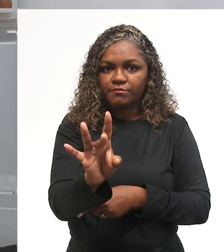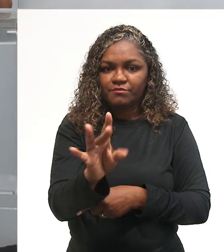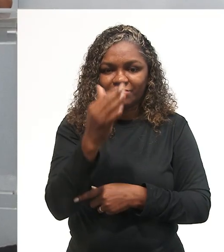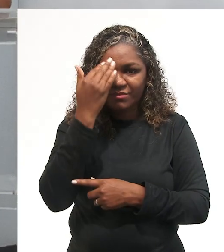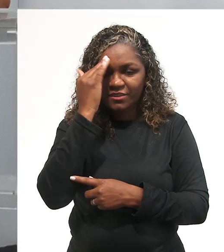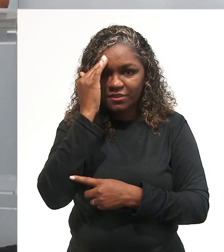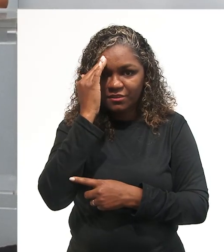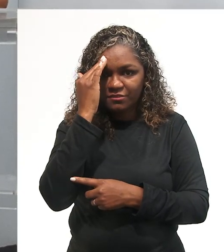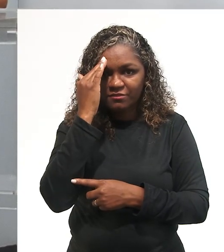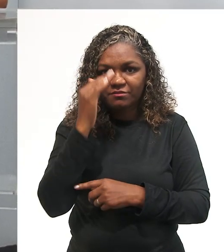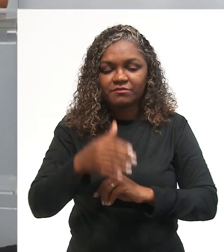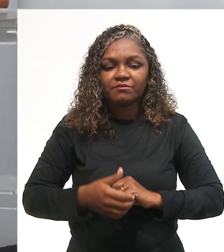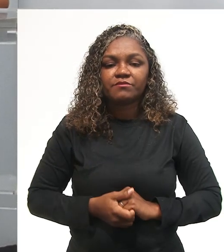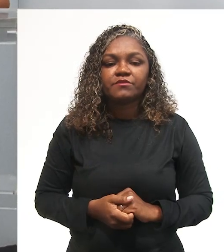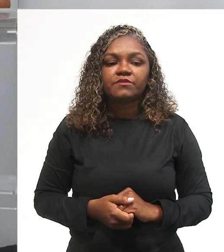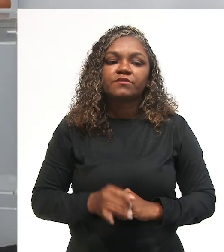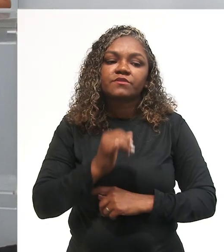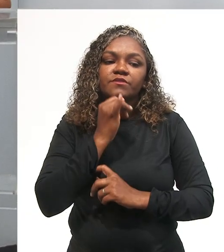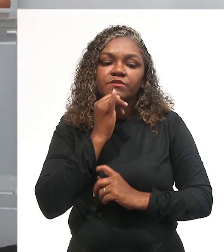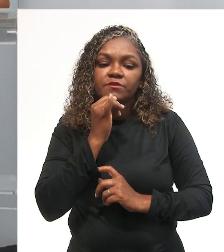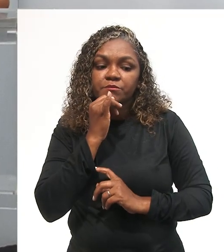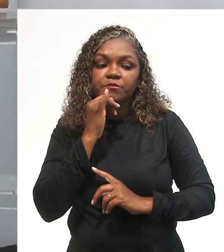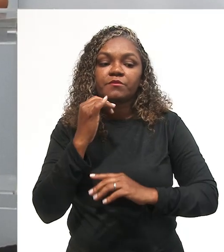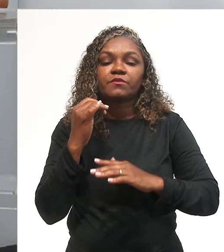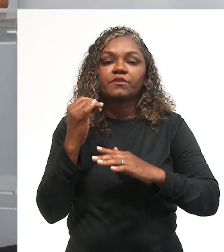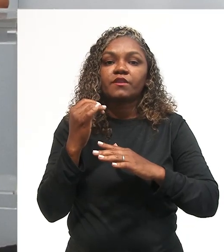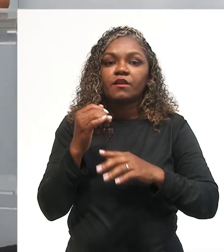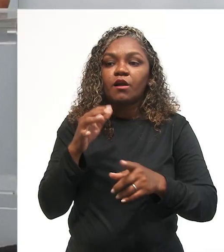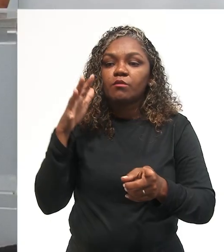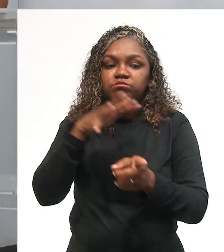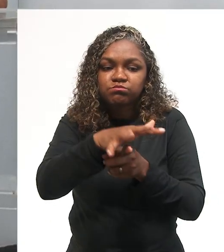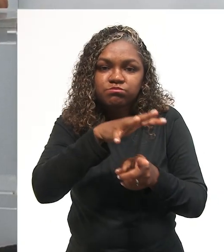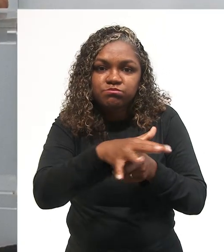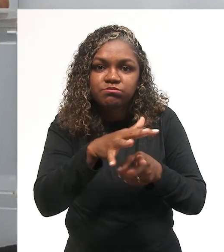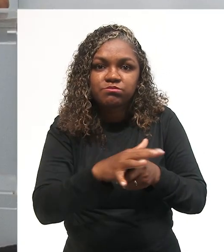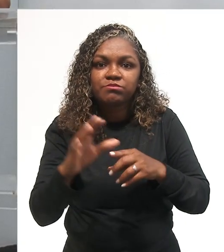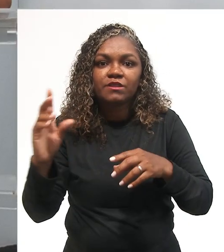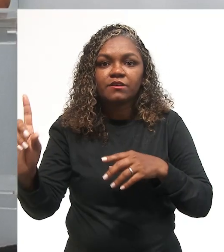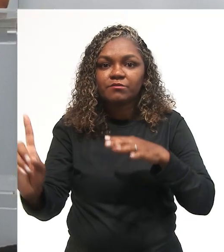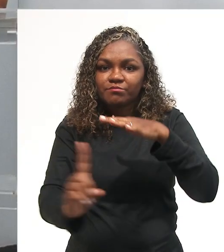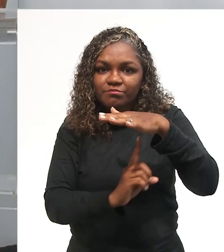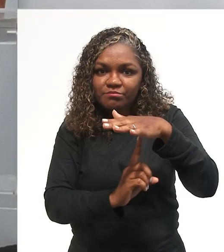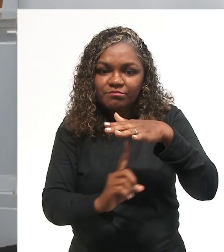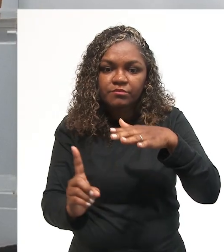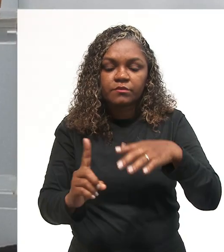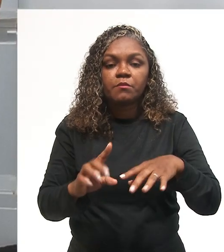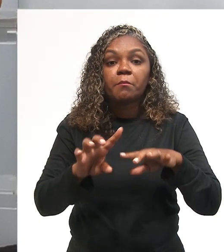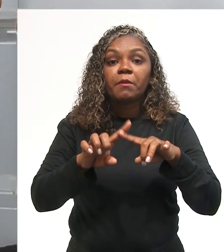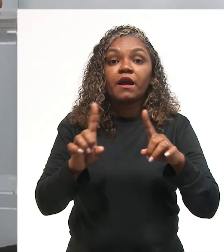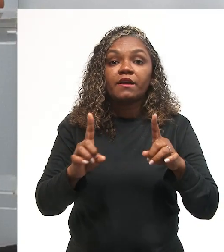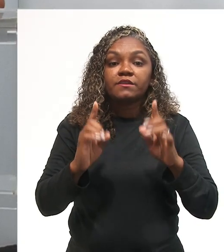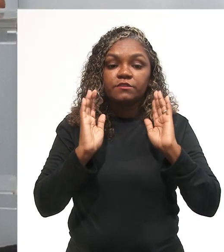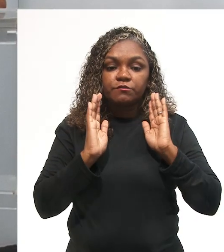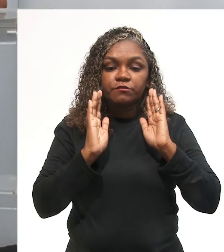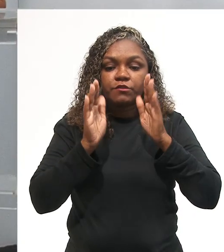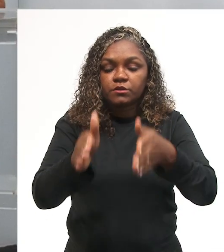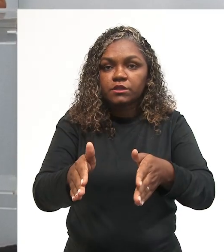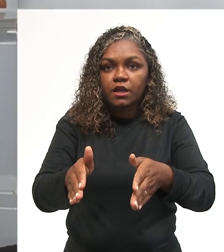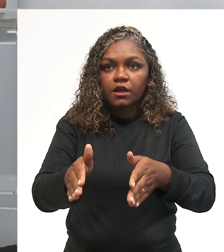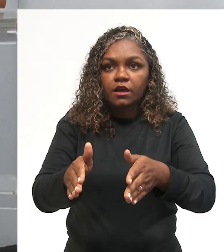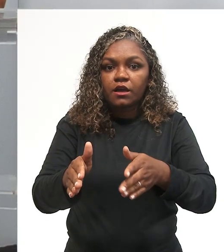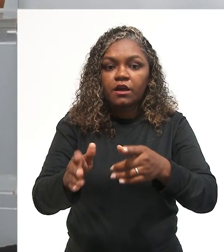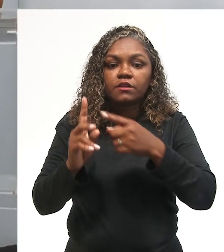do foco do estudo, que seria a atração de novos clientes. Se eu quisesse olhar estratégias de marketing voltadas, por exemplo,